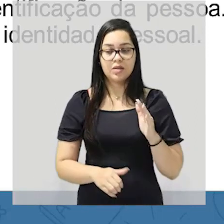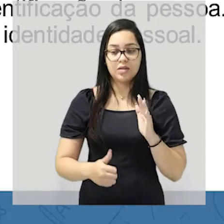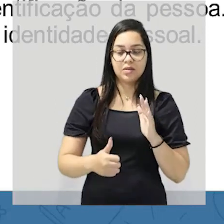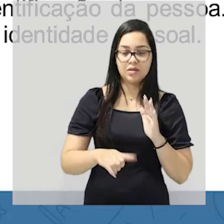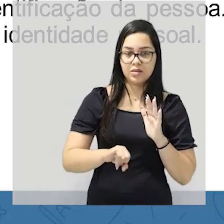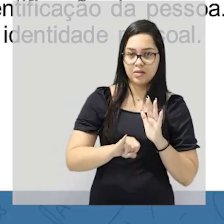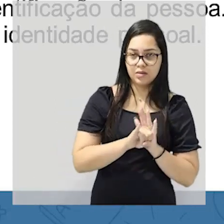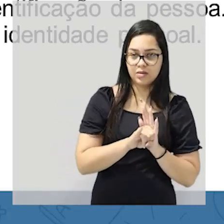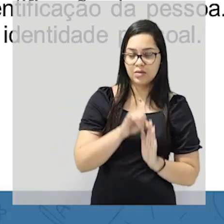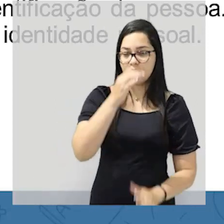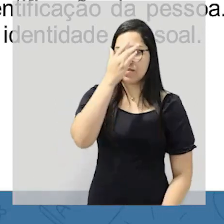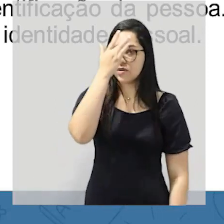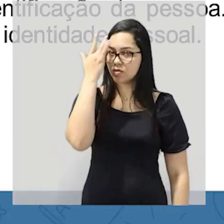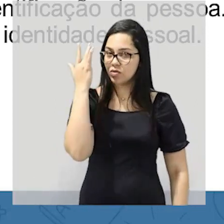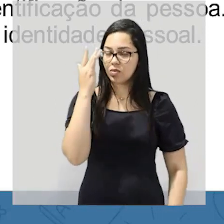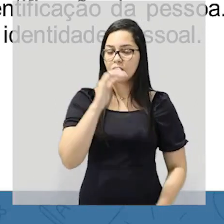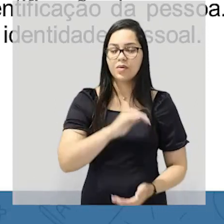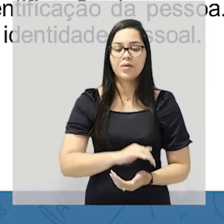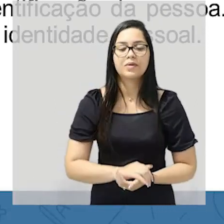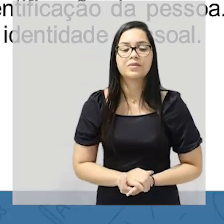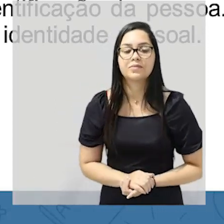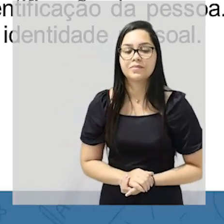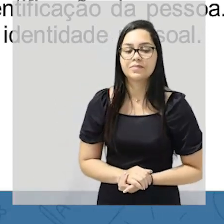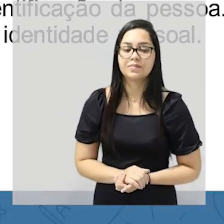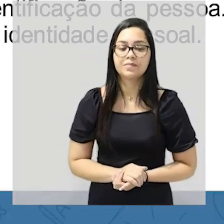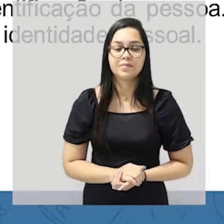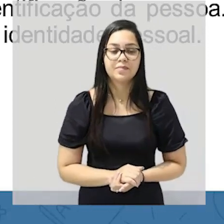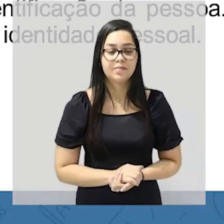de espécies aí que eu posso